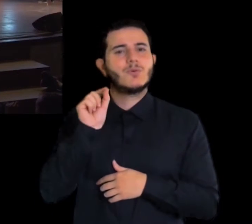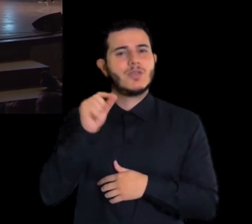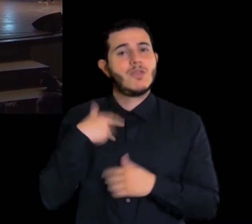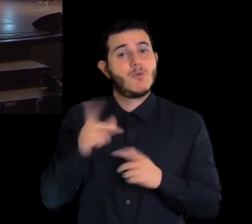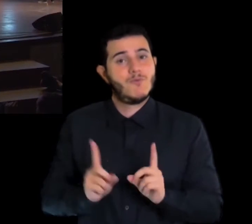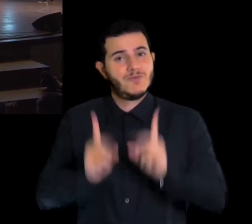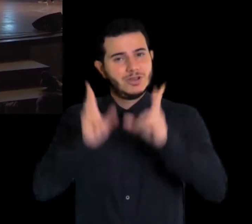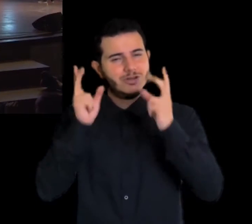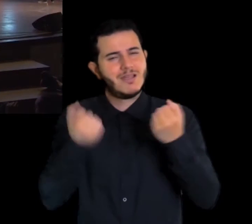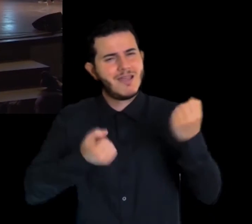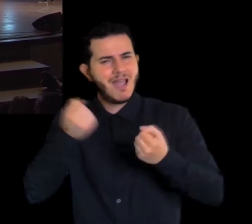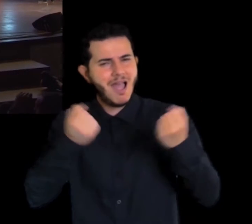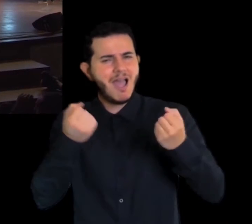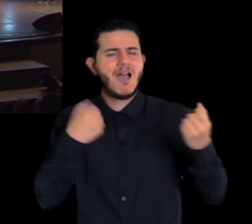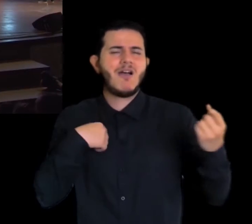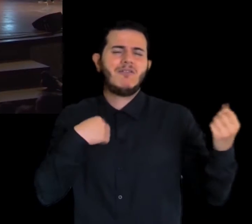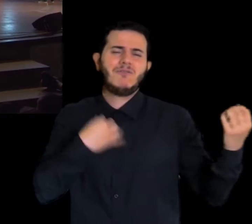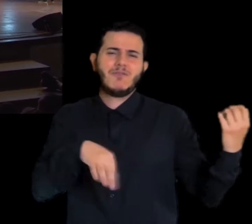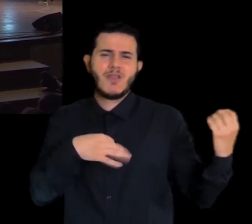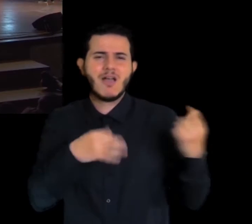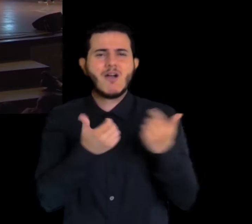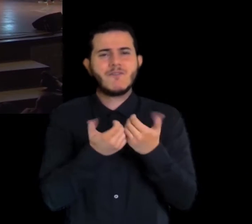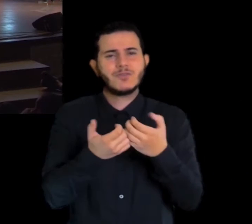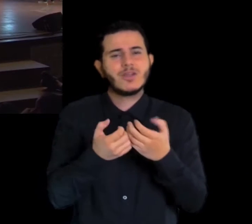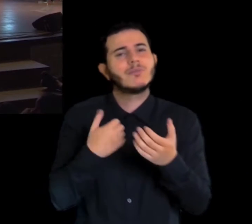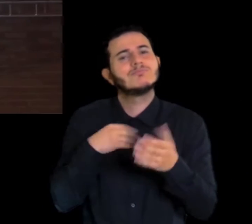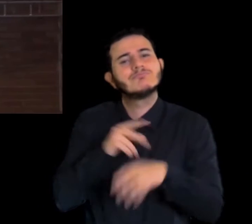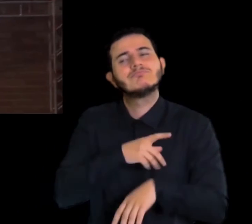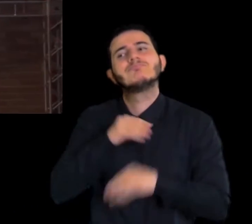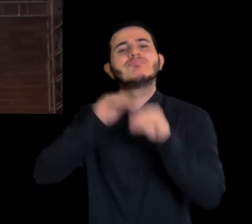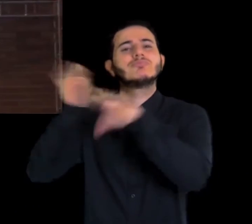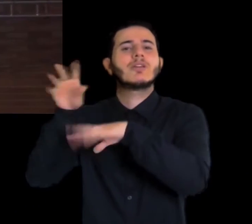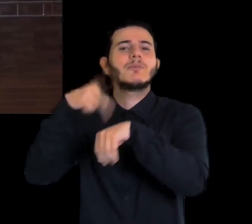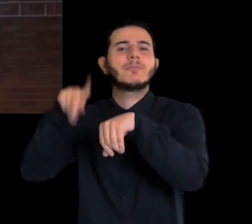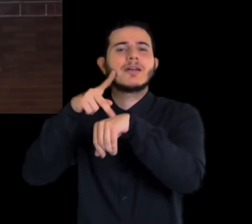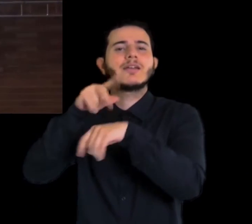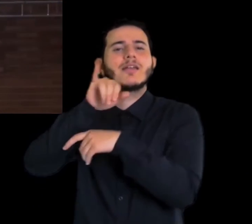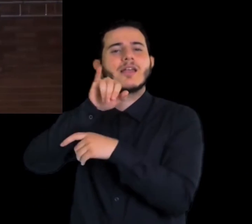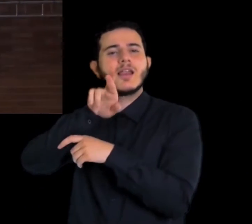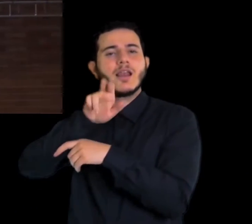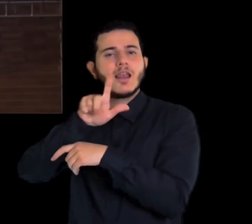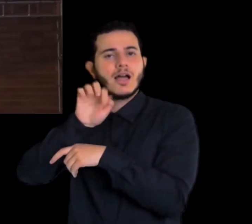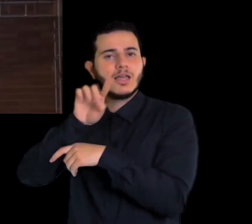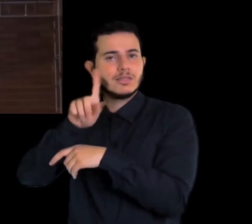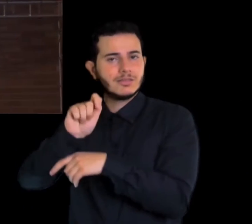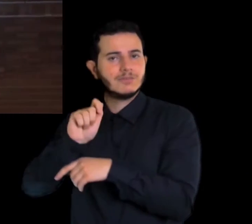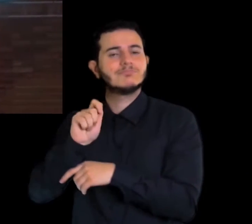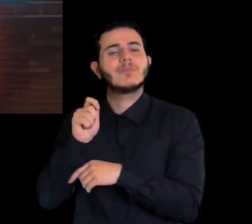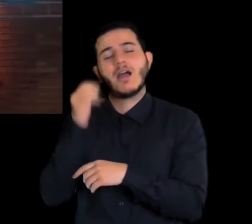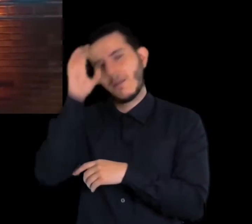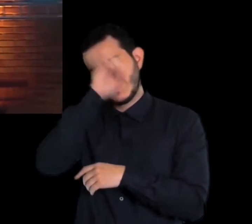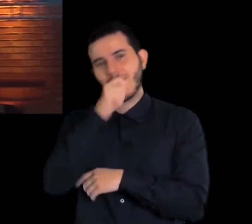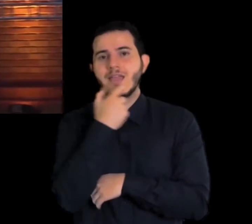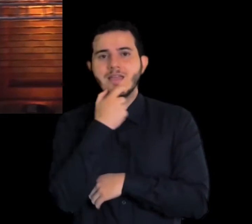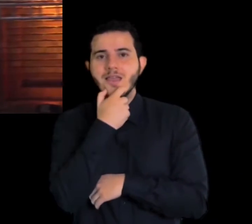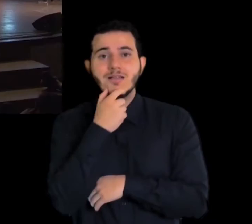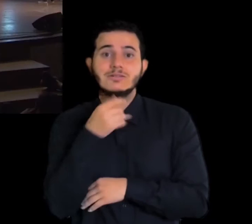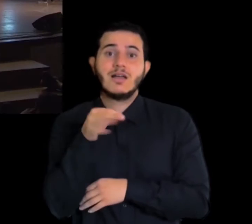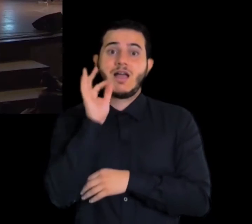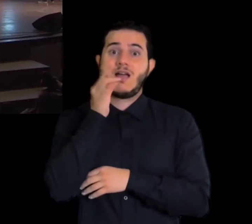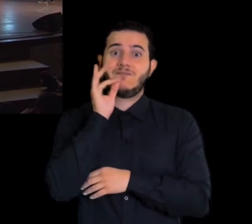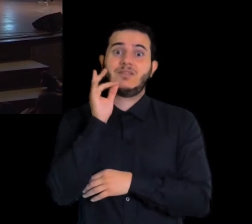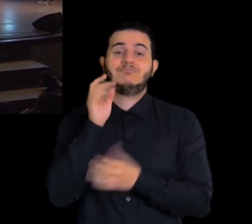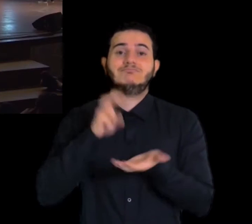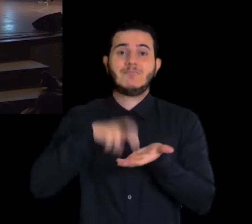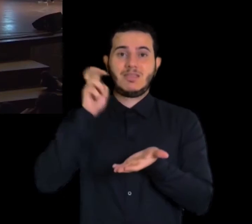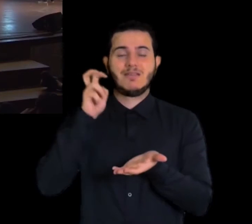vendi meu carro, meu violão e meu videogame, fui para a Irlanda morar lá durante um tempo, tentar aprender inglês, e eu trabalhei num hotel, e era café da manhã